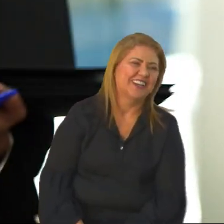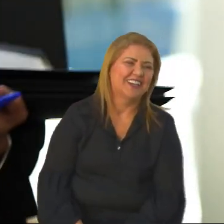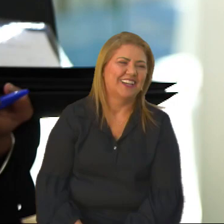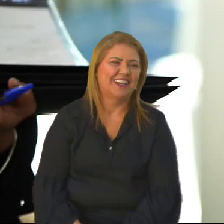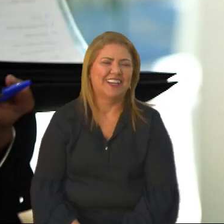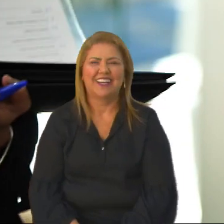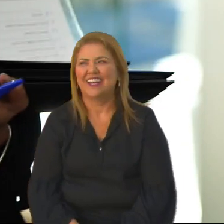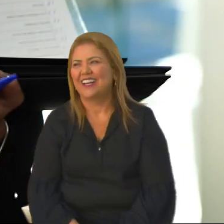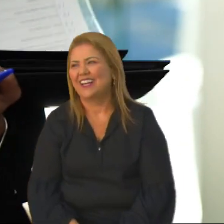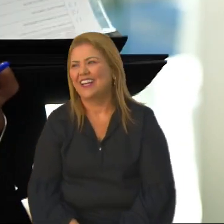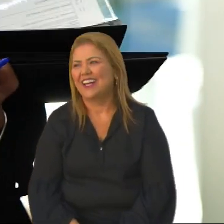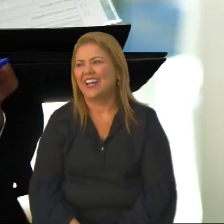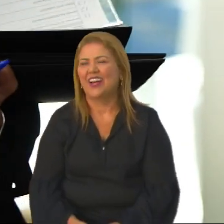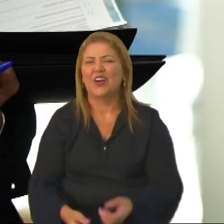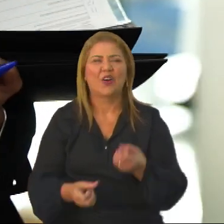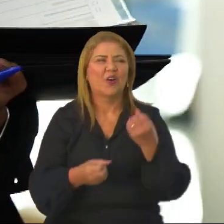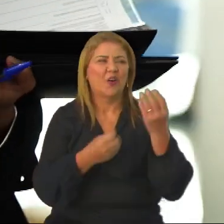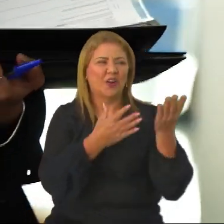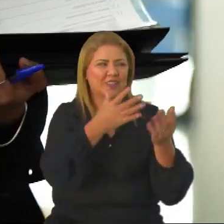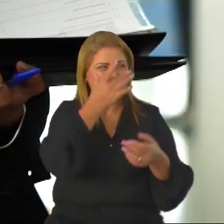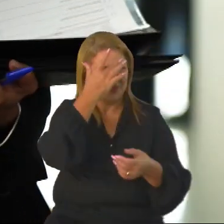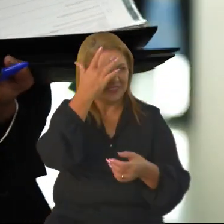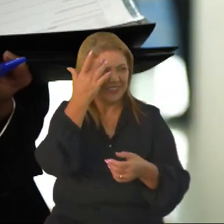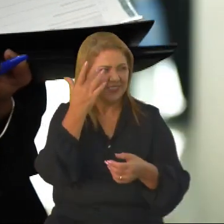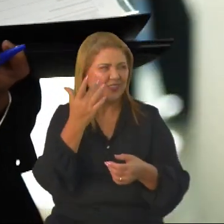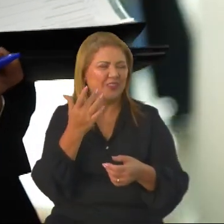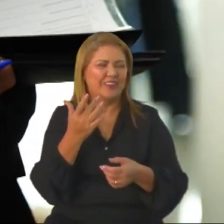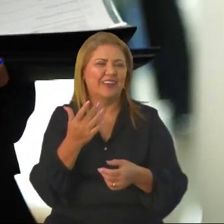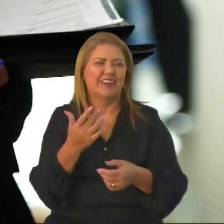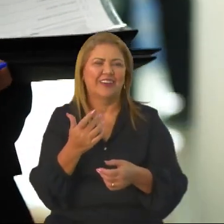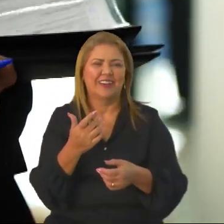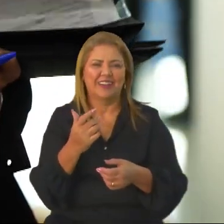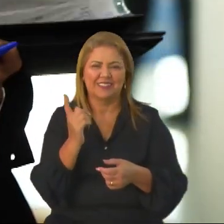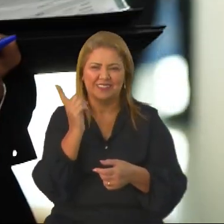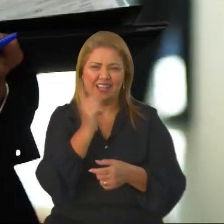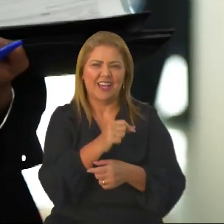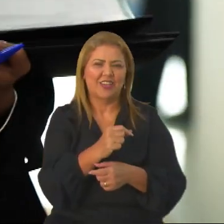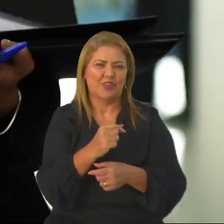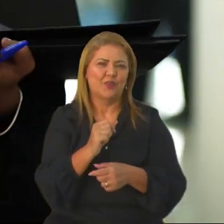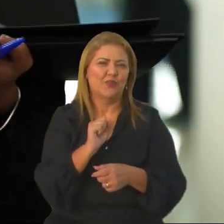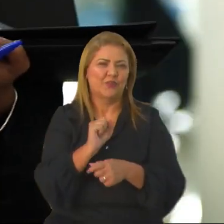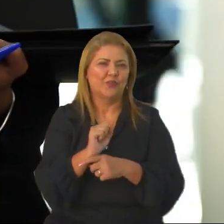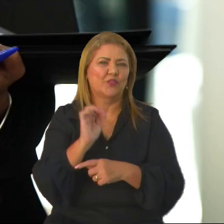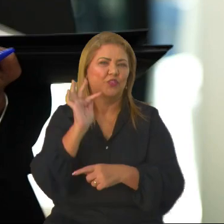Contem depois para quem saiu, para eles se estimularem a ficarem até o final nos próximos eventos.